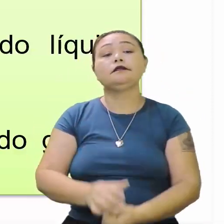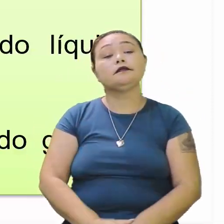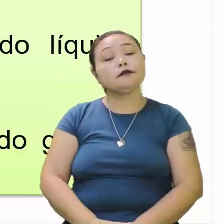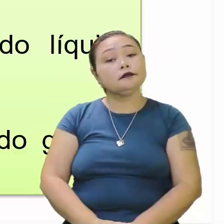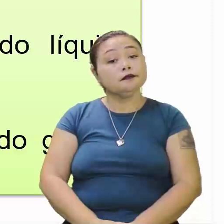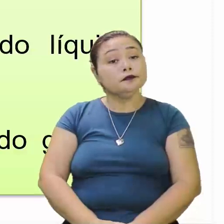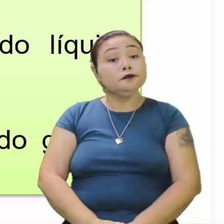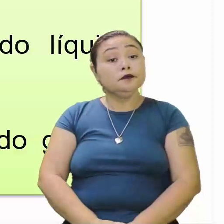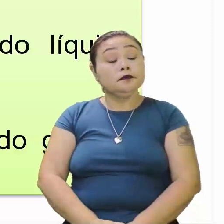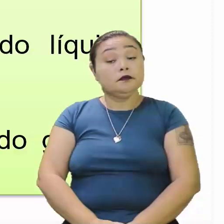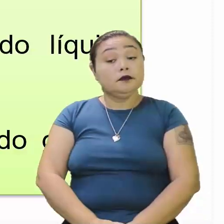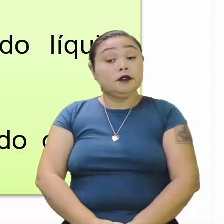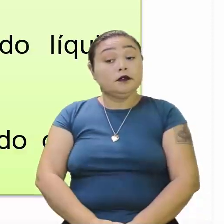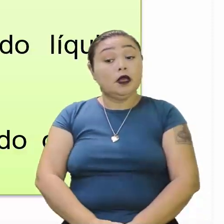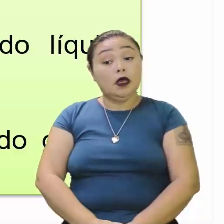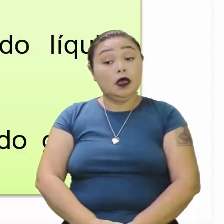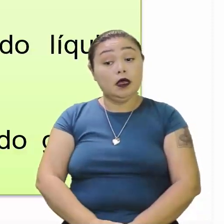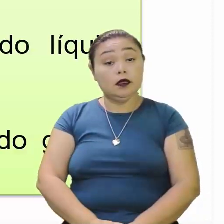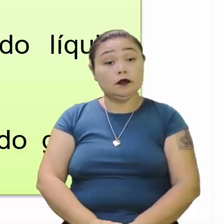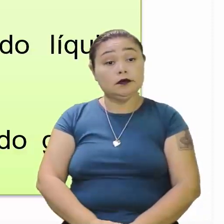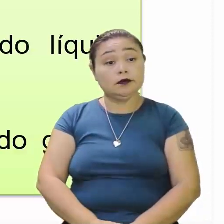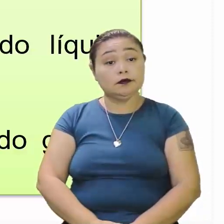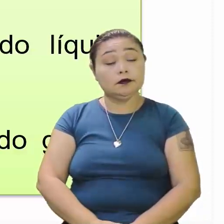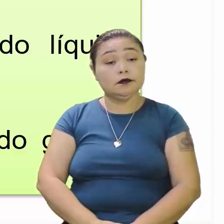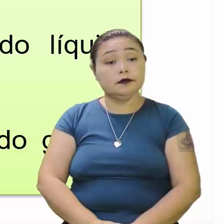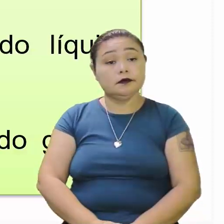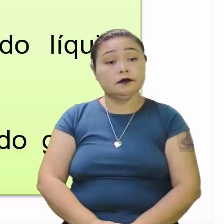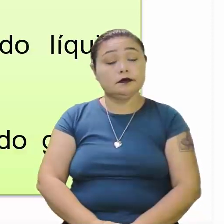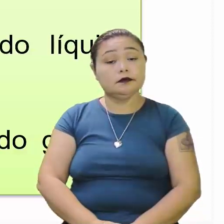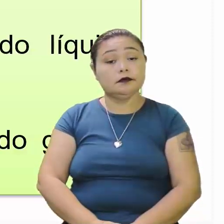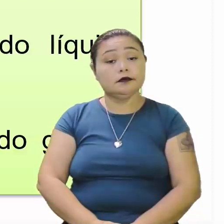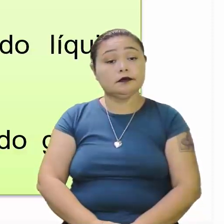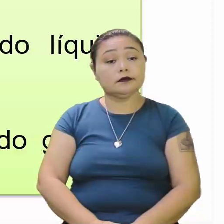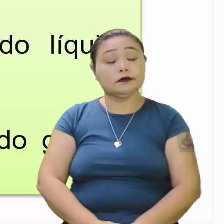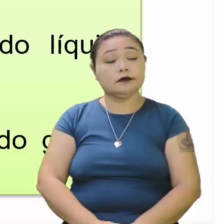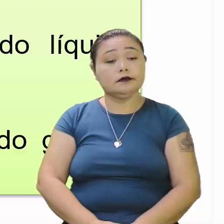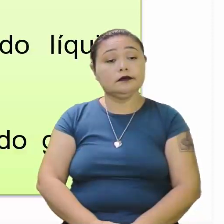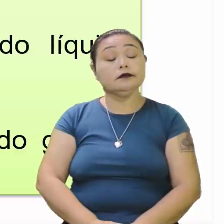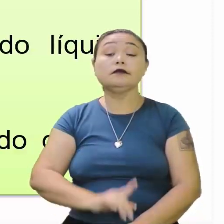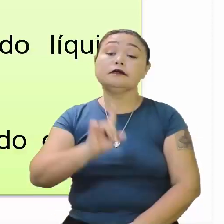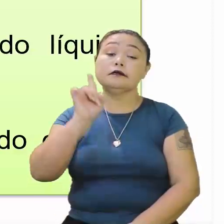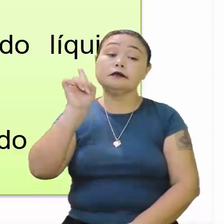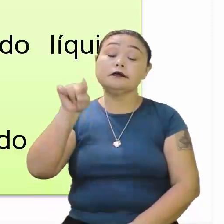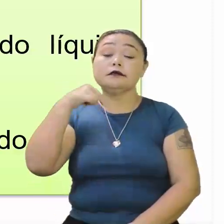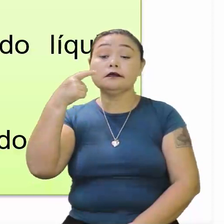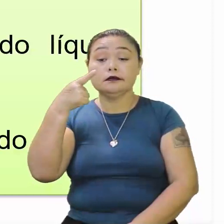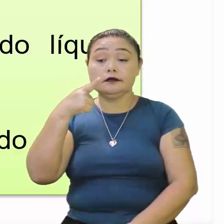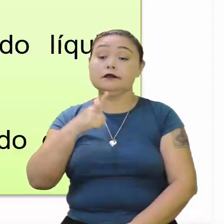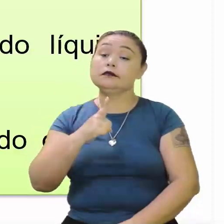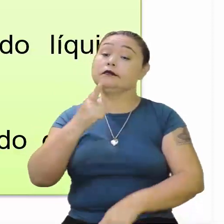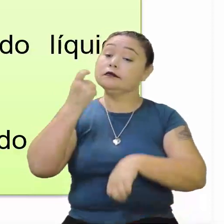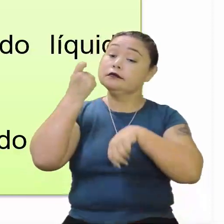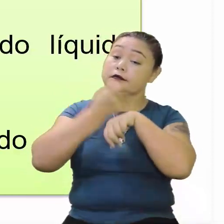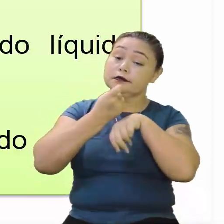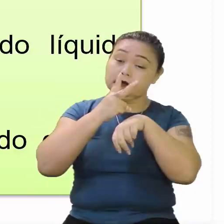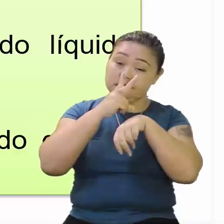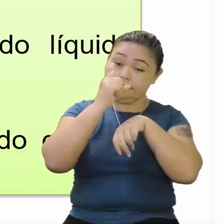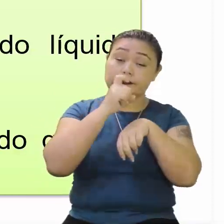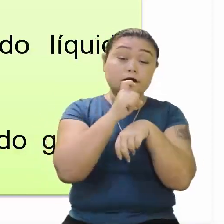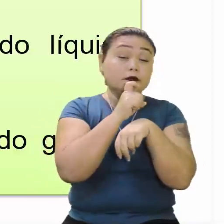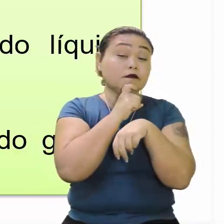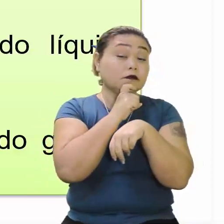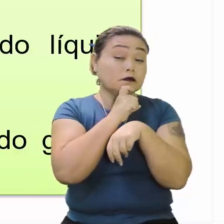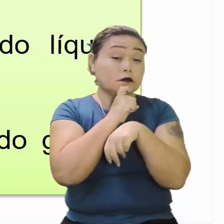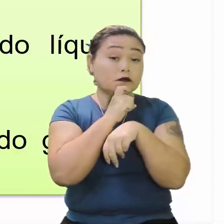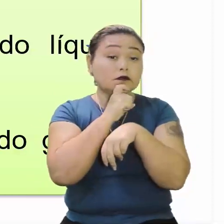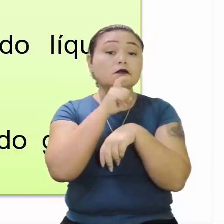de um material do estado sólido para o líquido. Já a solidificação